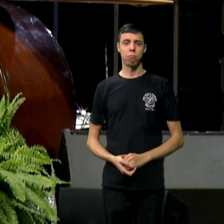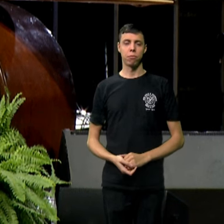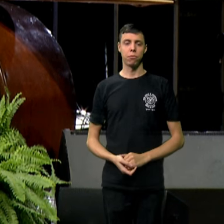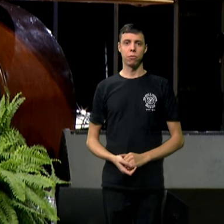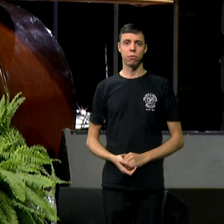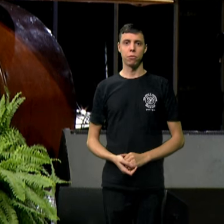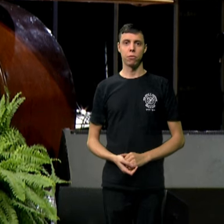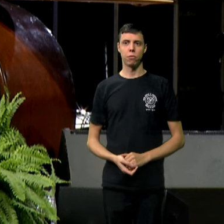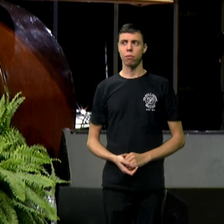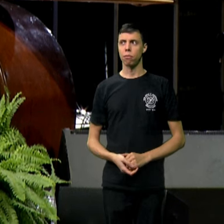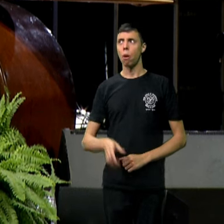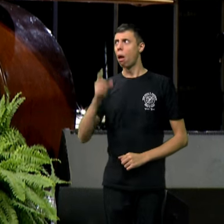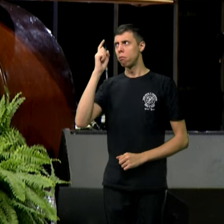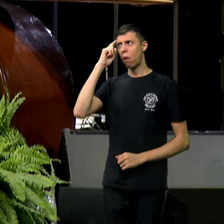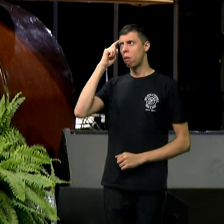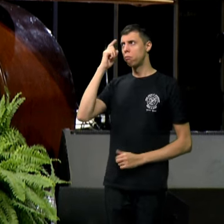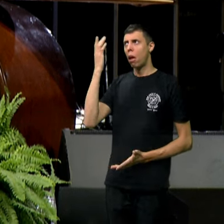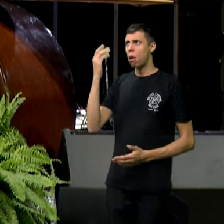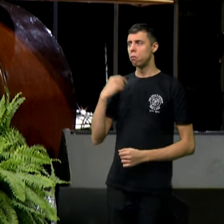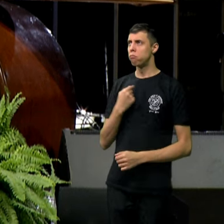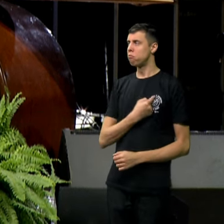Porque não pense que porque estamos